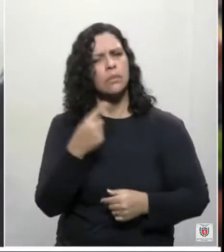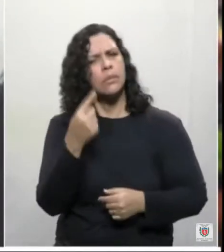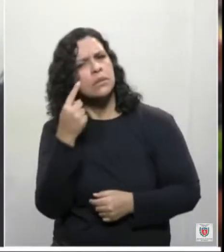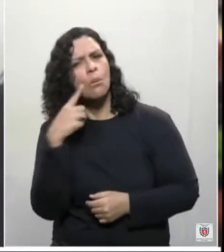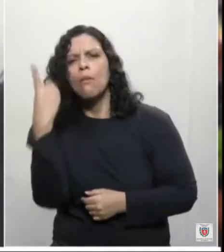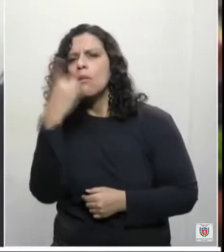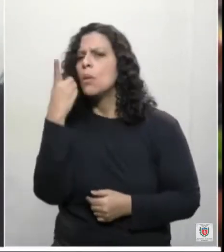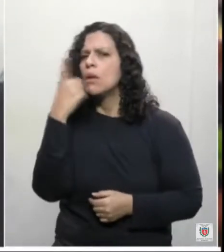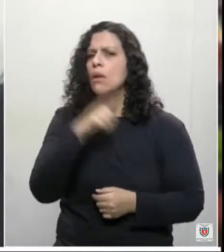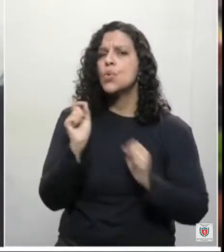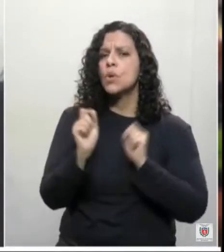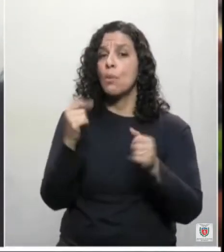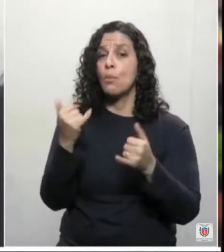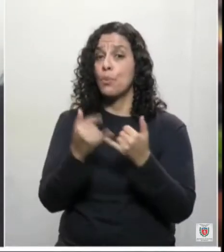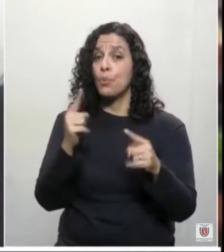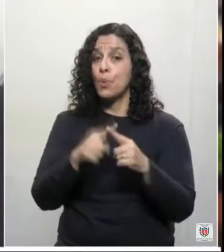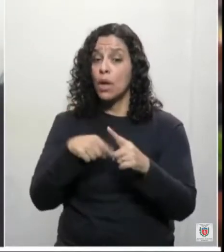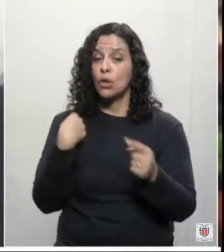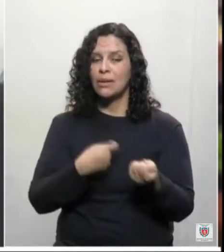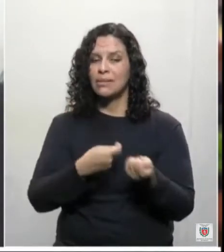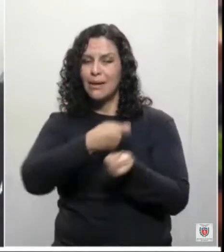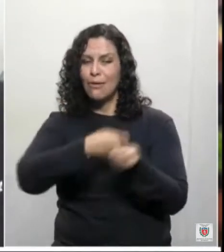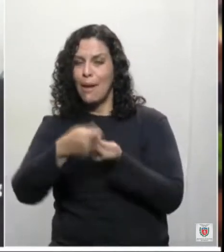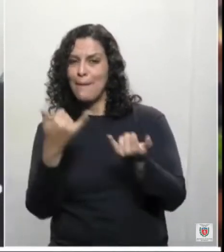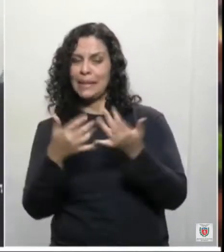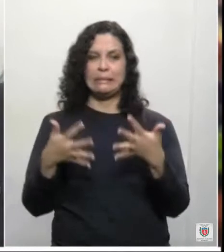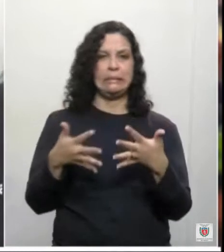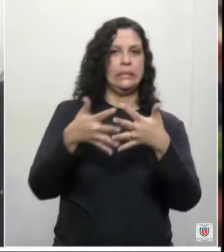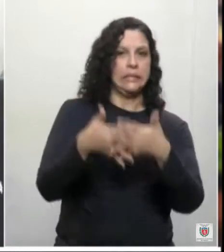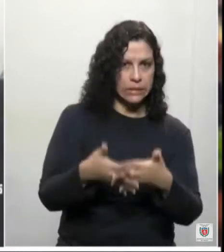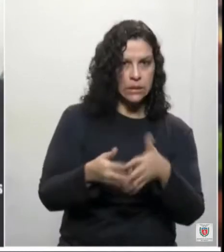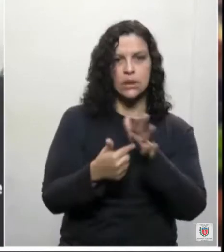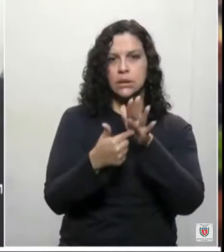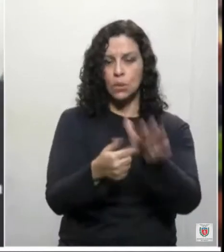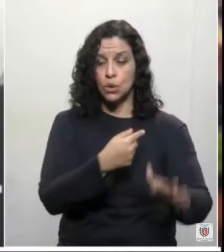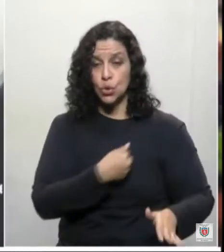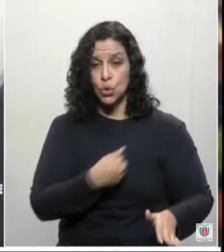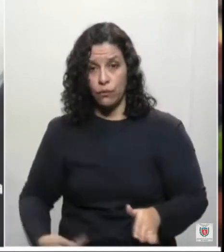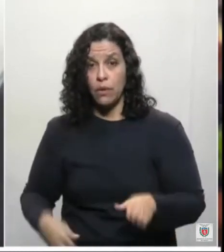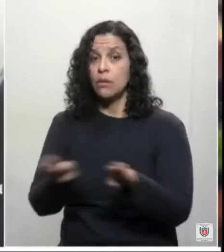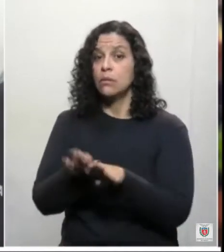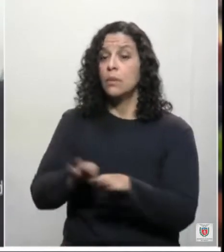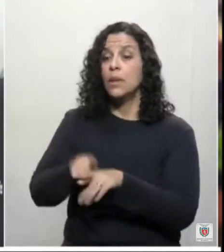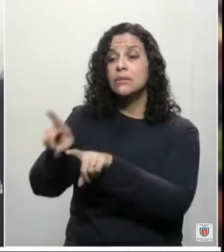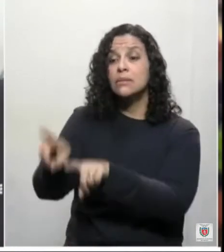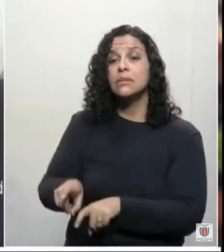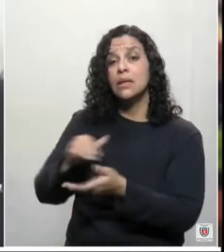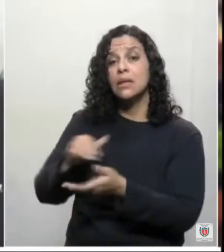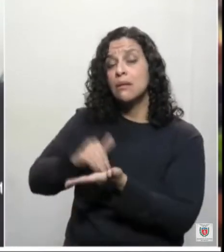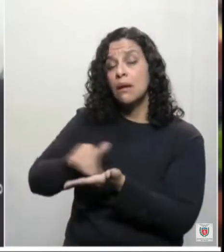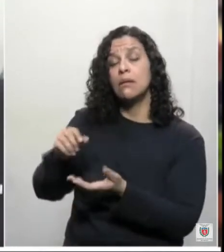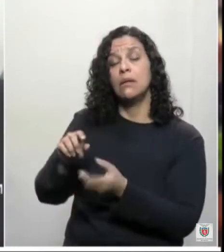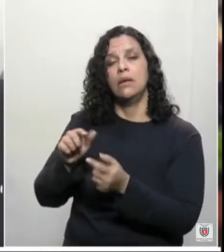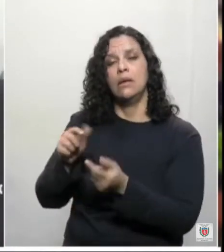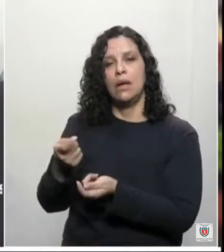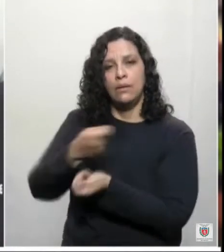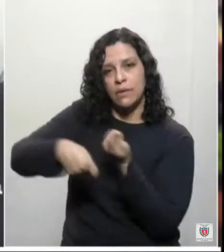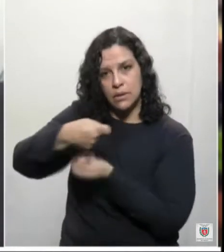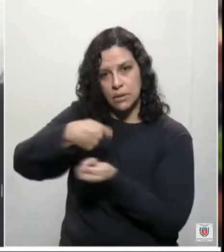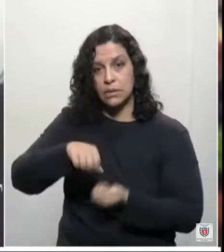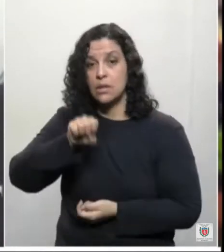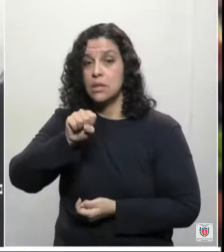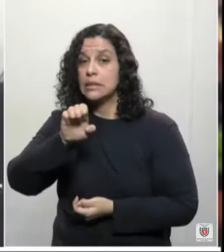deputados, graças às premissas econômicas equivocadas que vêm sendo utilizadas pelo governo e pela Secretaria. Note que a Cefa está considerando